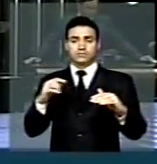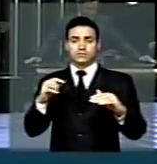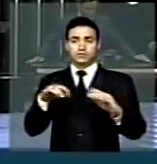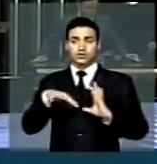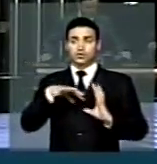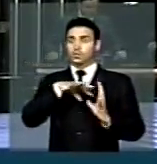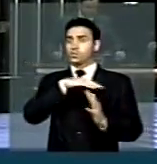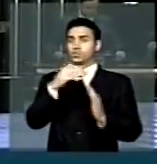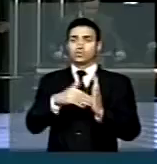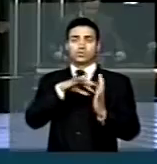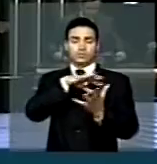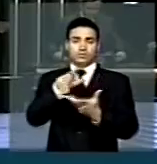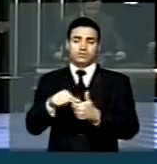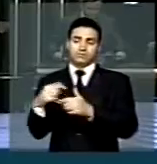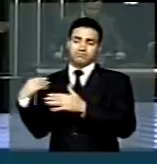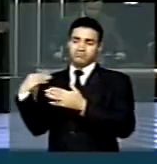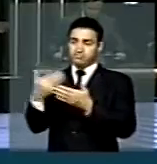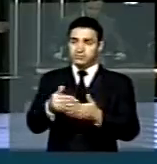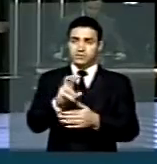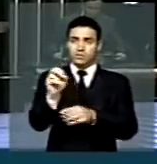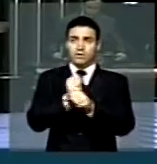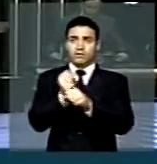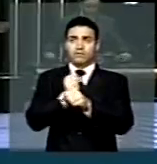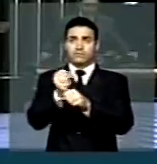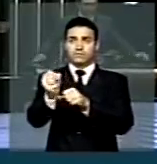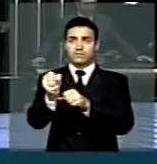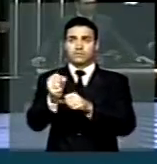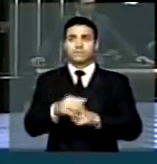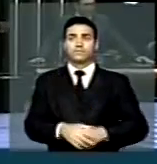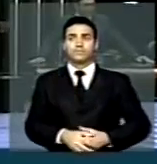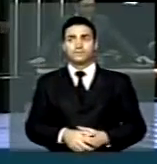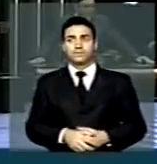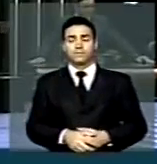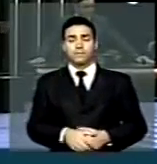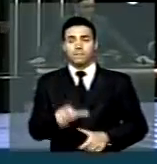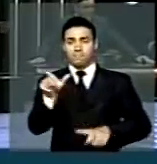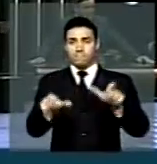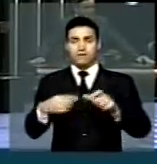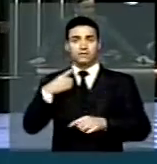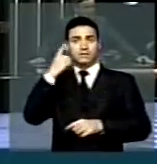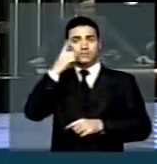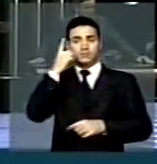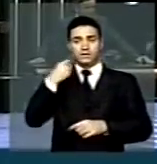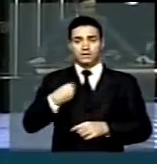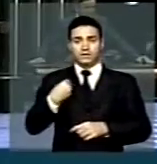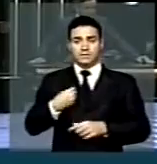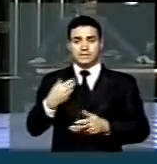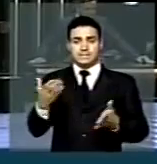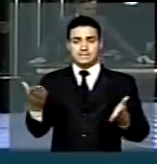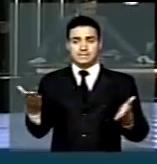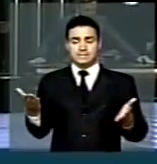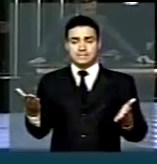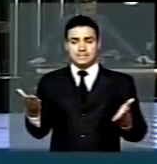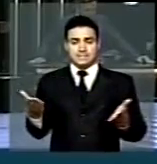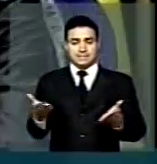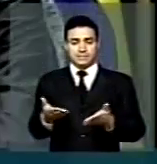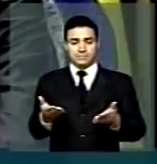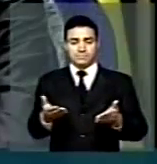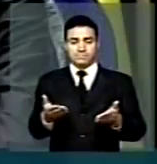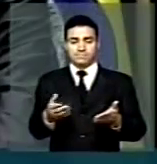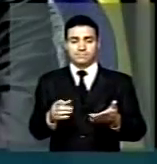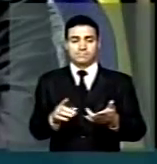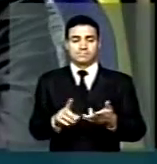pelo menos nos últimos 50 anos. Caríssimos parlamentares aqui presentes, me permitam saudá-los a todos